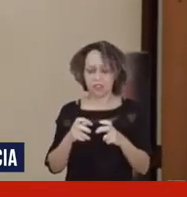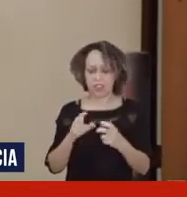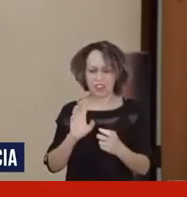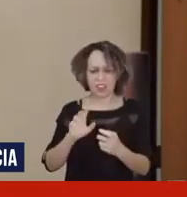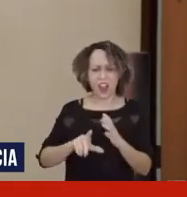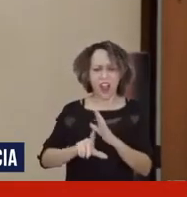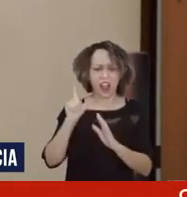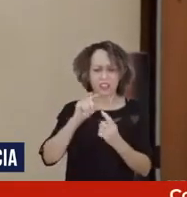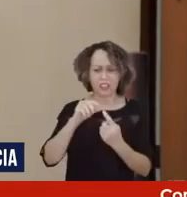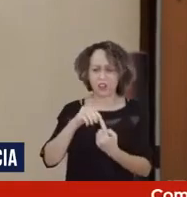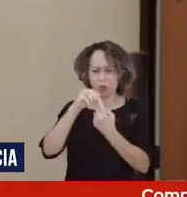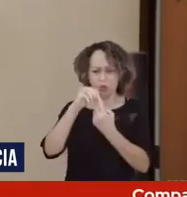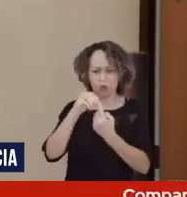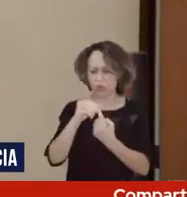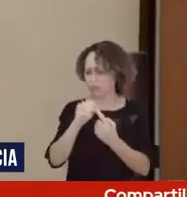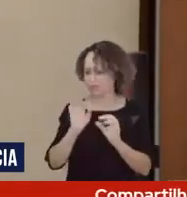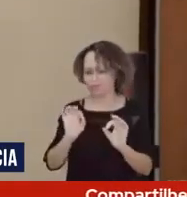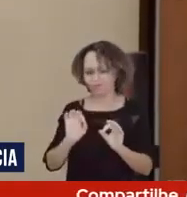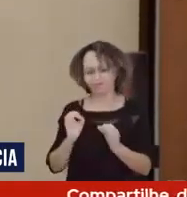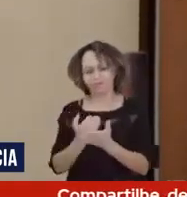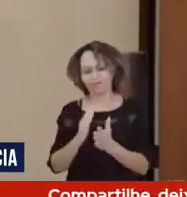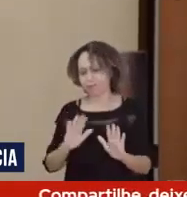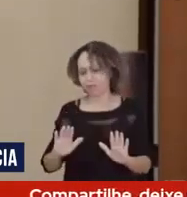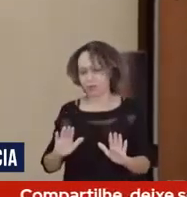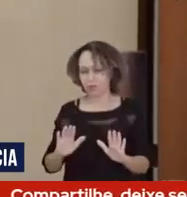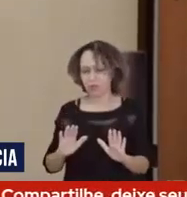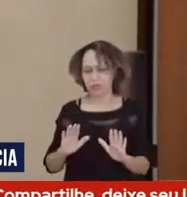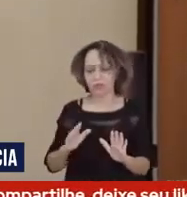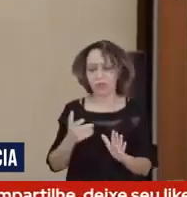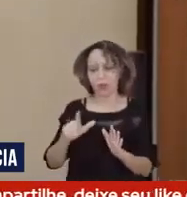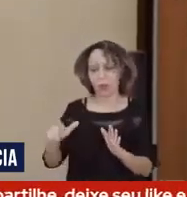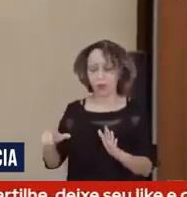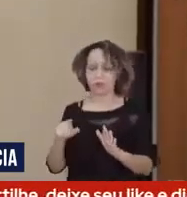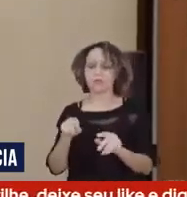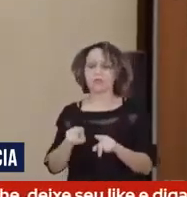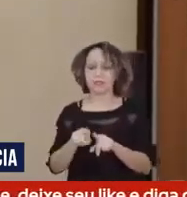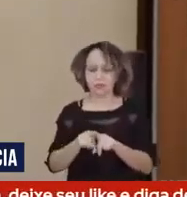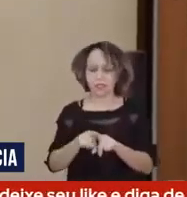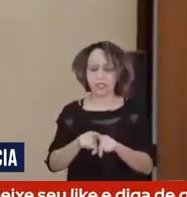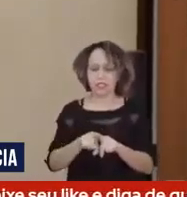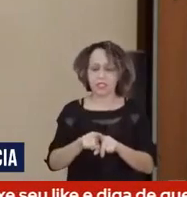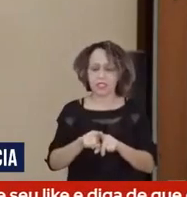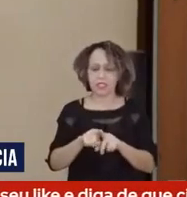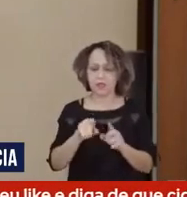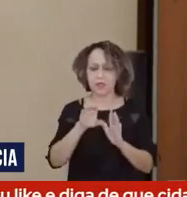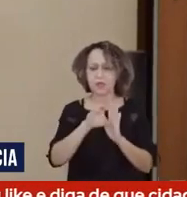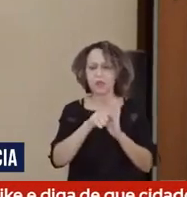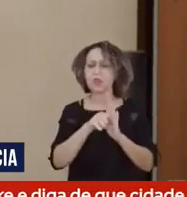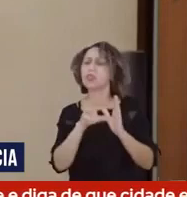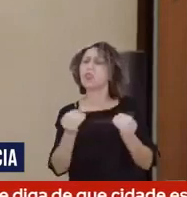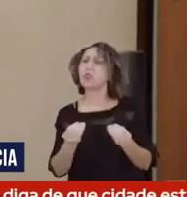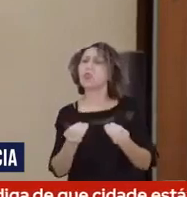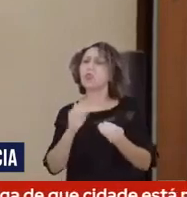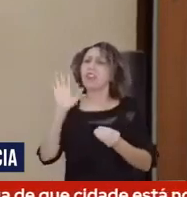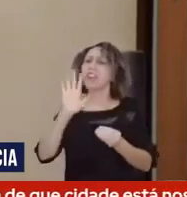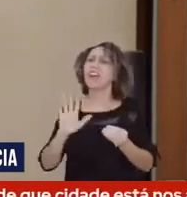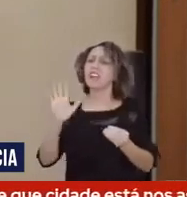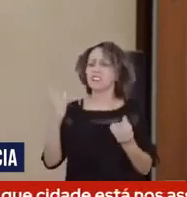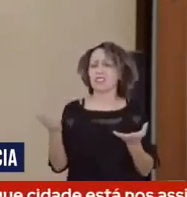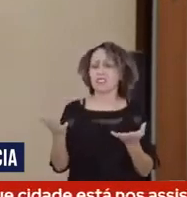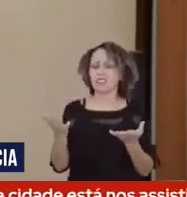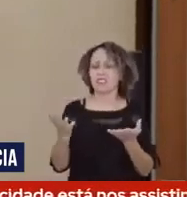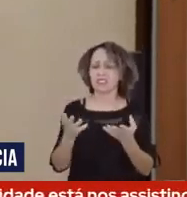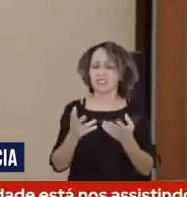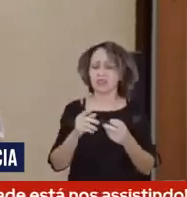medida do Repetro, né, e redução do conteúdo nacional. Mas como o PPI se insere nesse processo? Porque